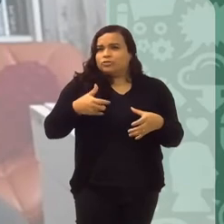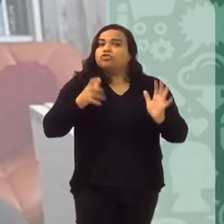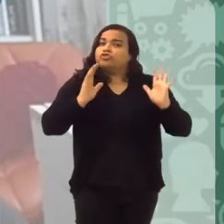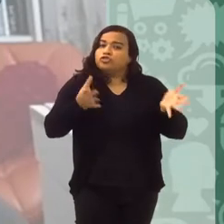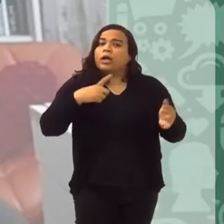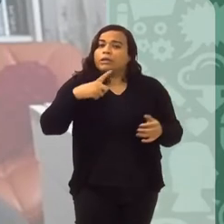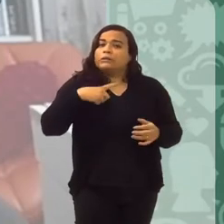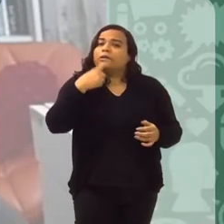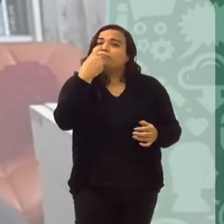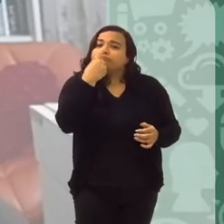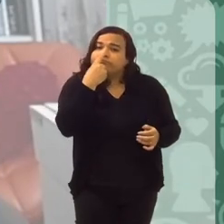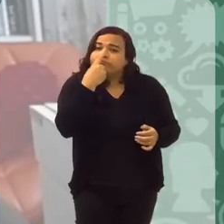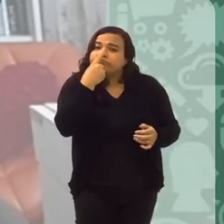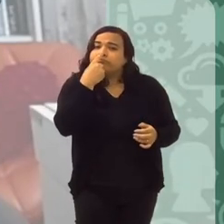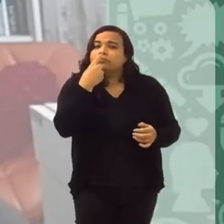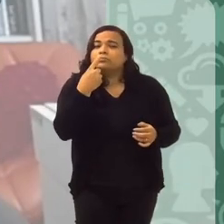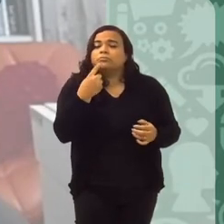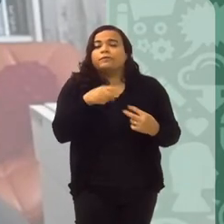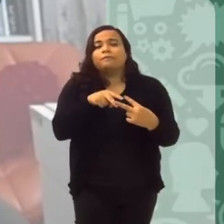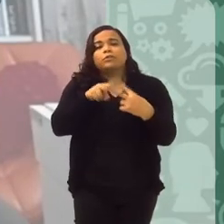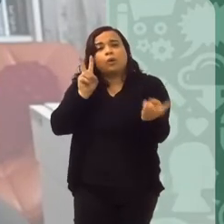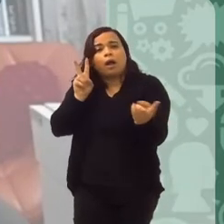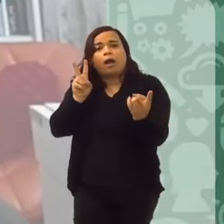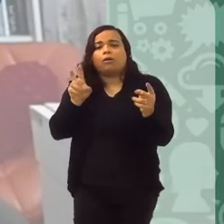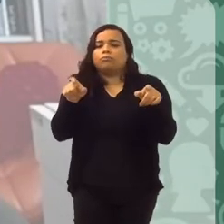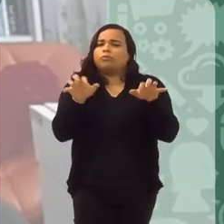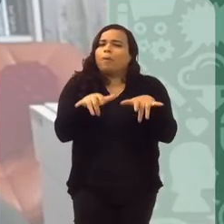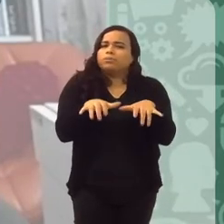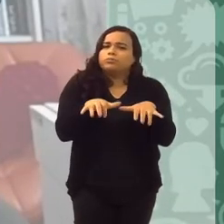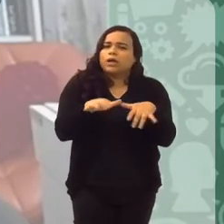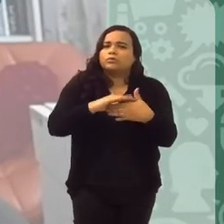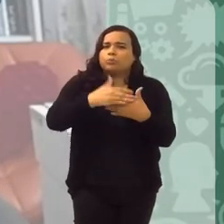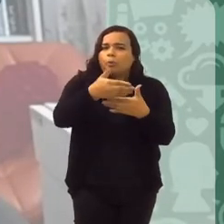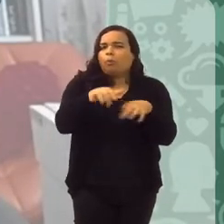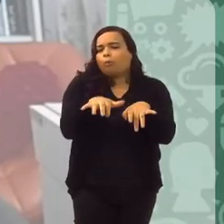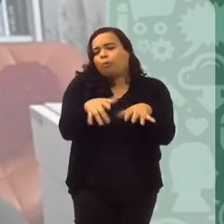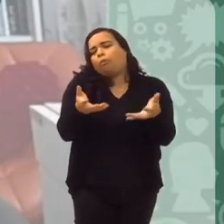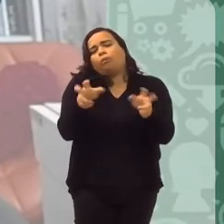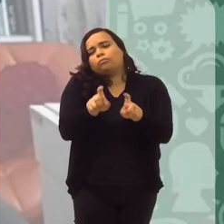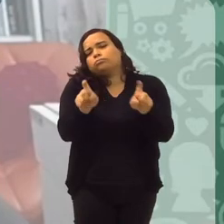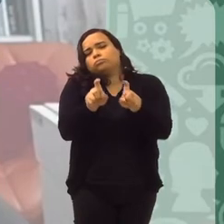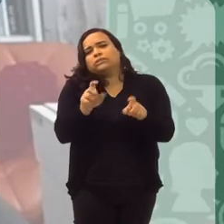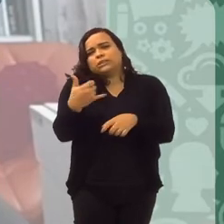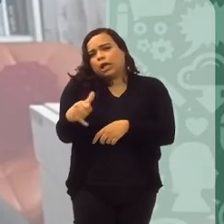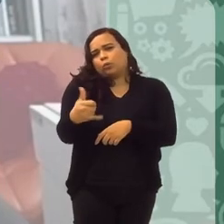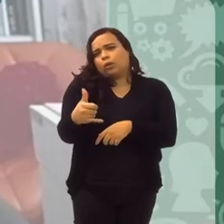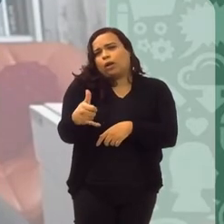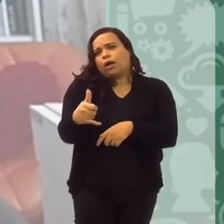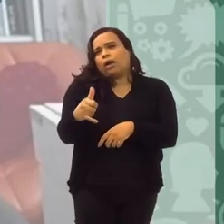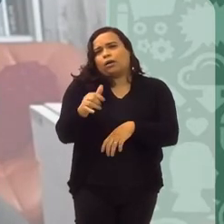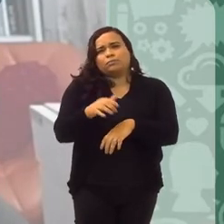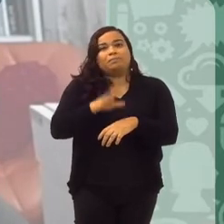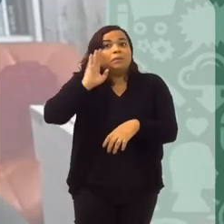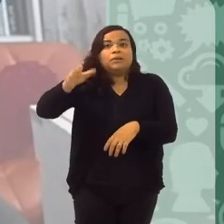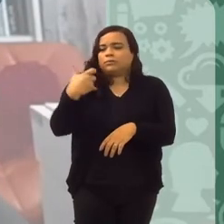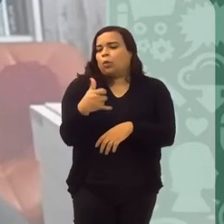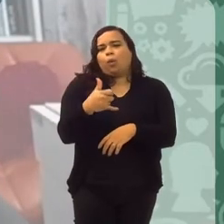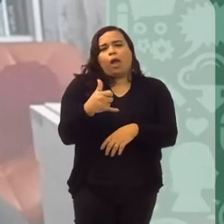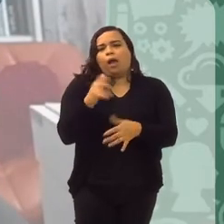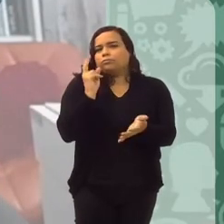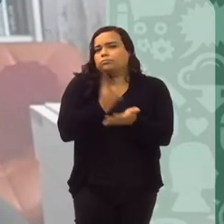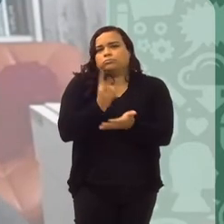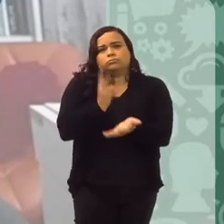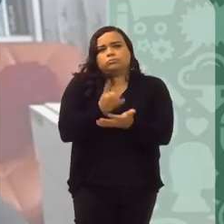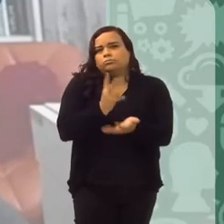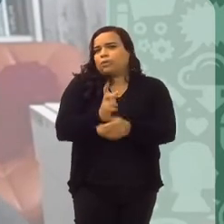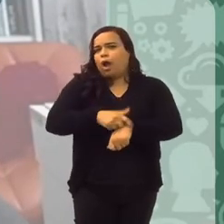faixa etária que está habituada a trabalhar com o computador, com o celular, principalmente o smartphone, o